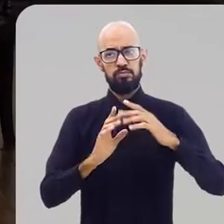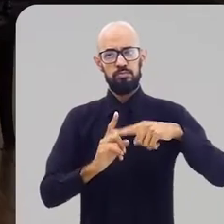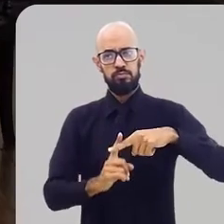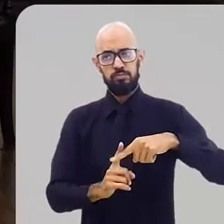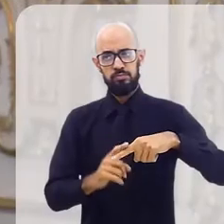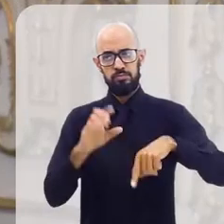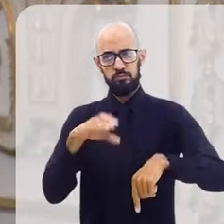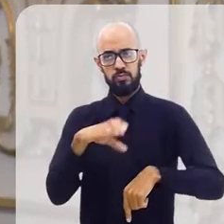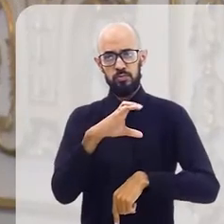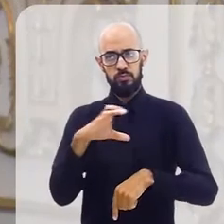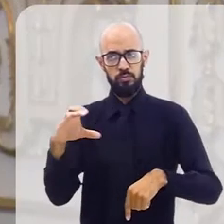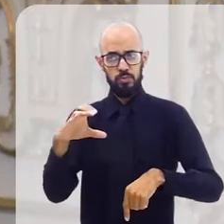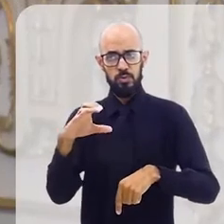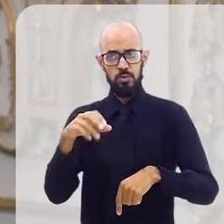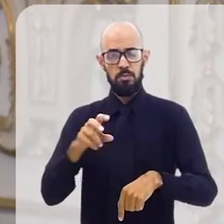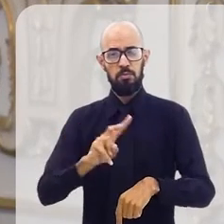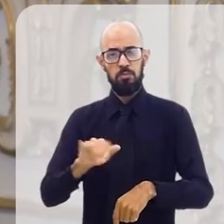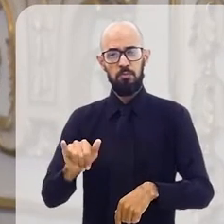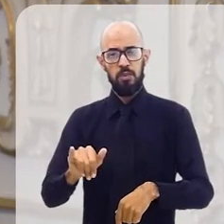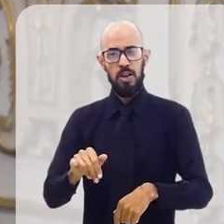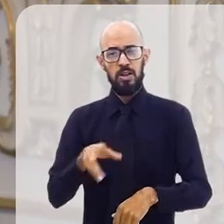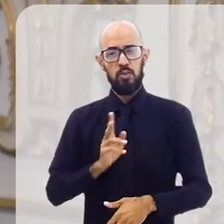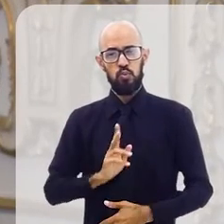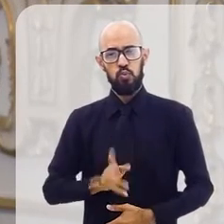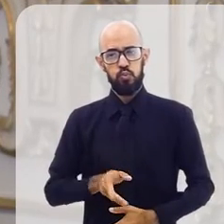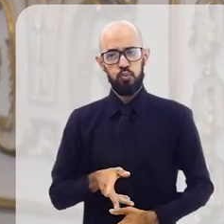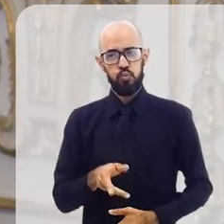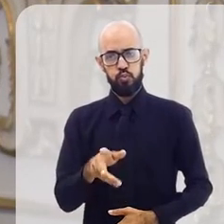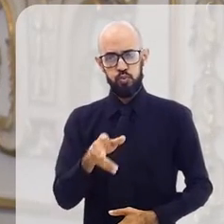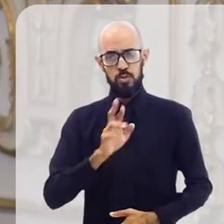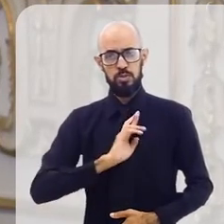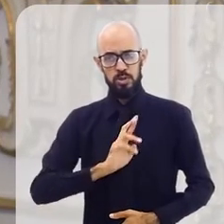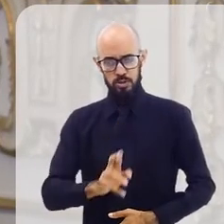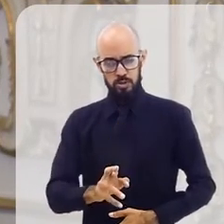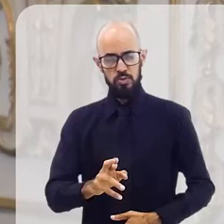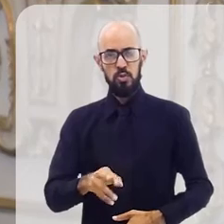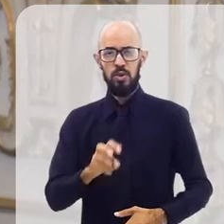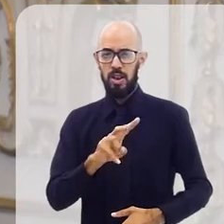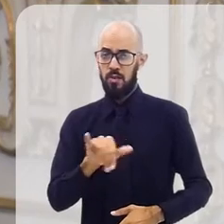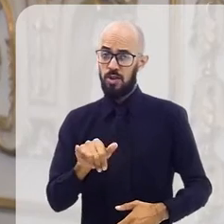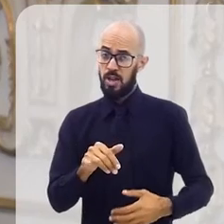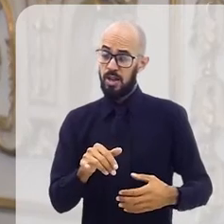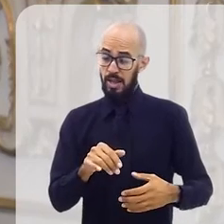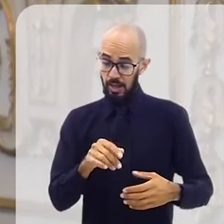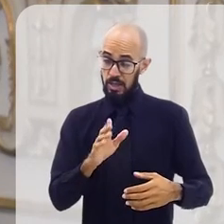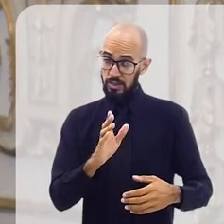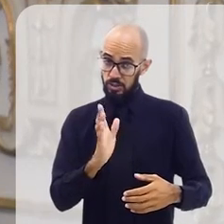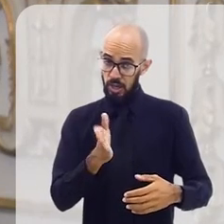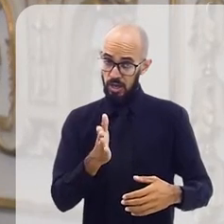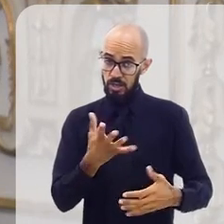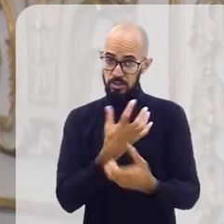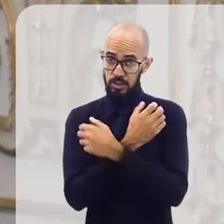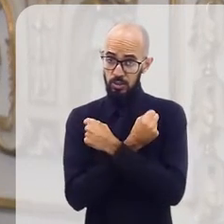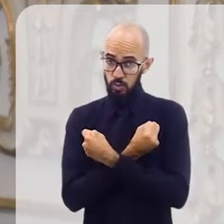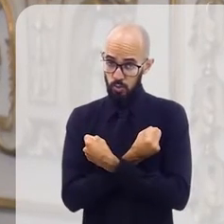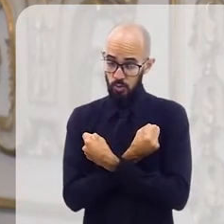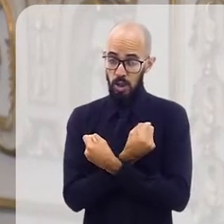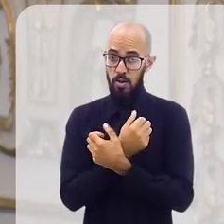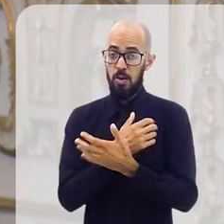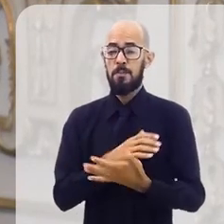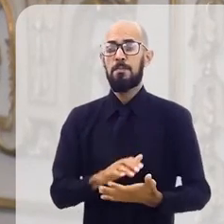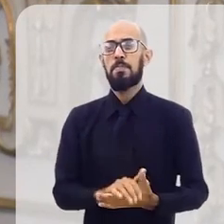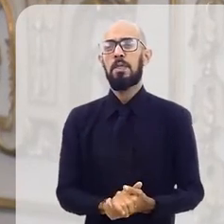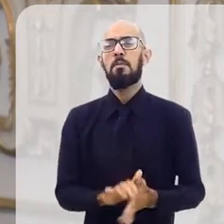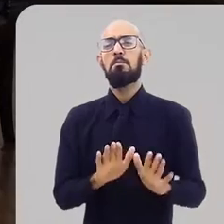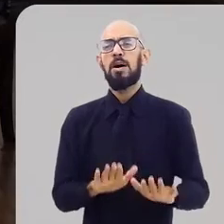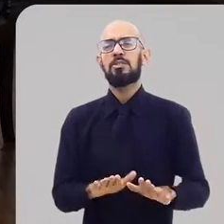igreja católica para perpetuar essa religião a qual ela abraçou é mas agora eu